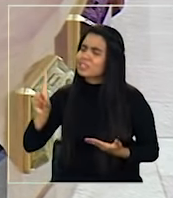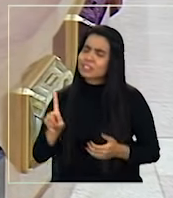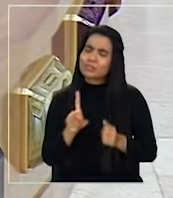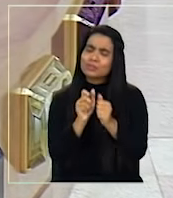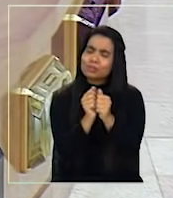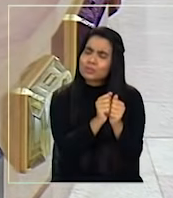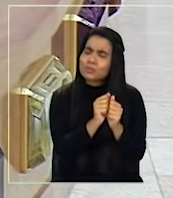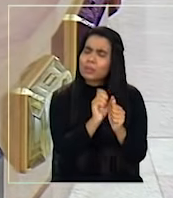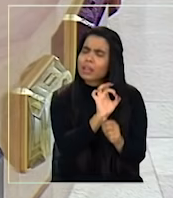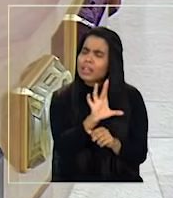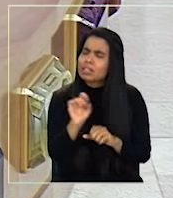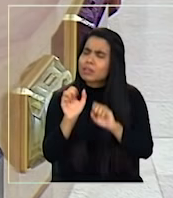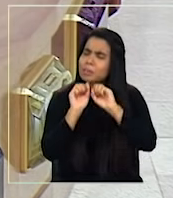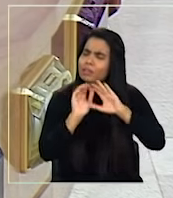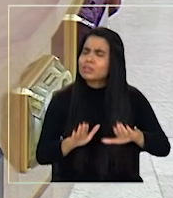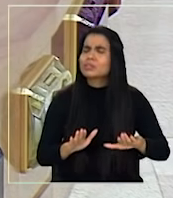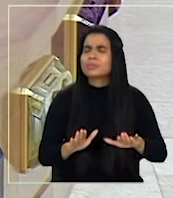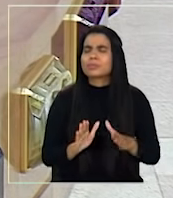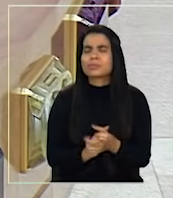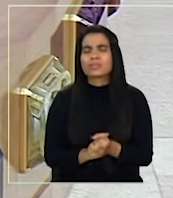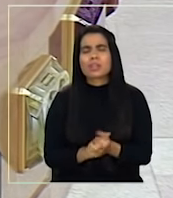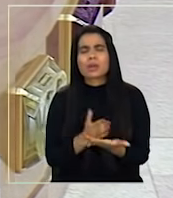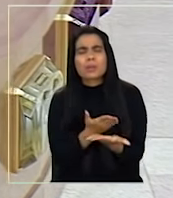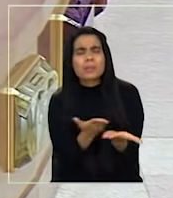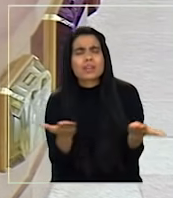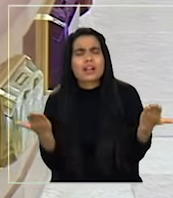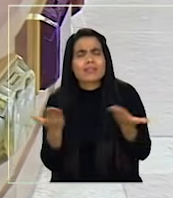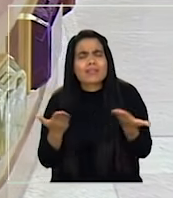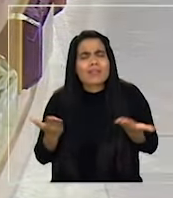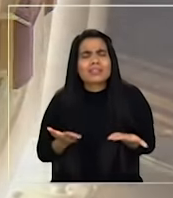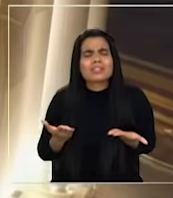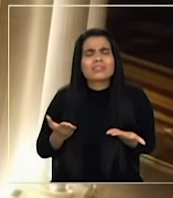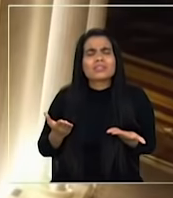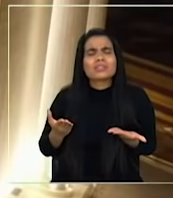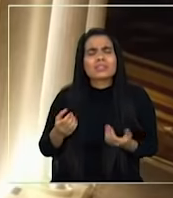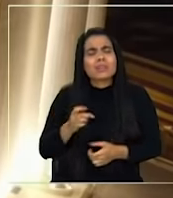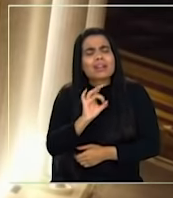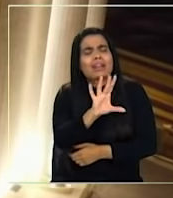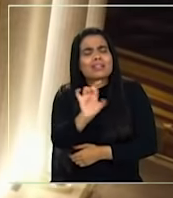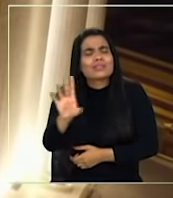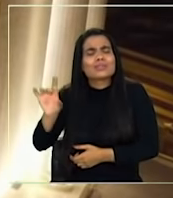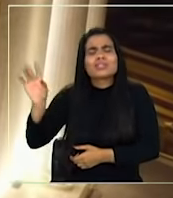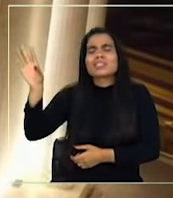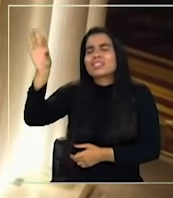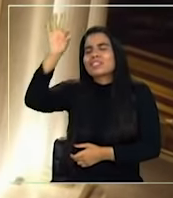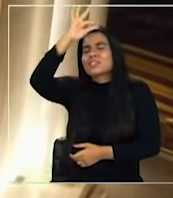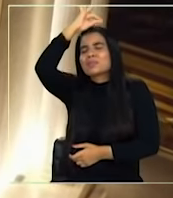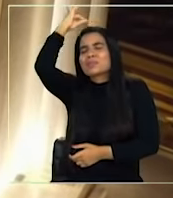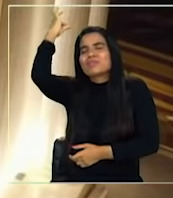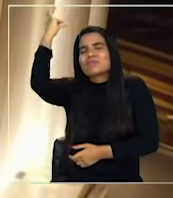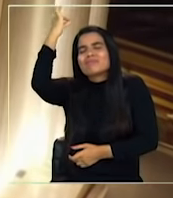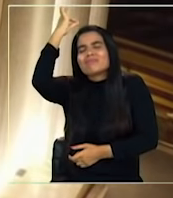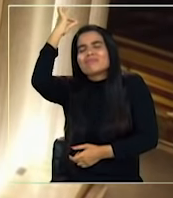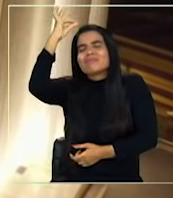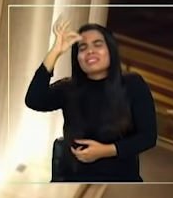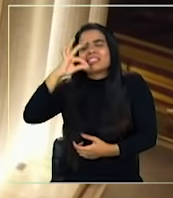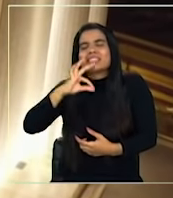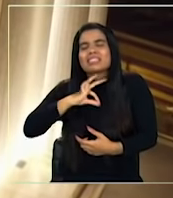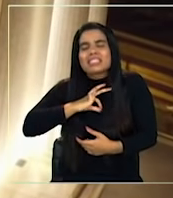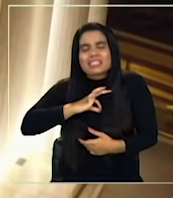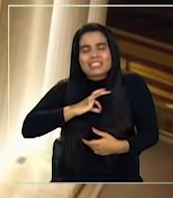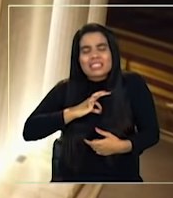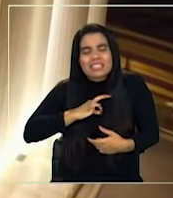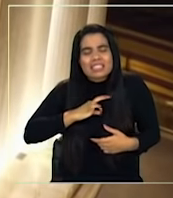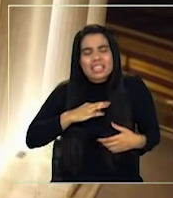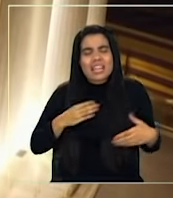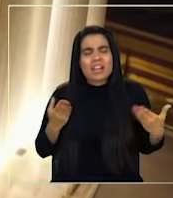Jesus. Aleluia. Meu amigo e minha amiga, seja cheio, cheia do Espírito Santo aí agora, onde